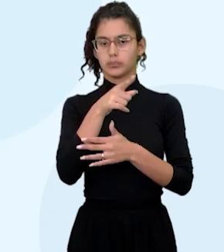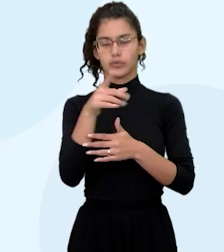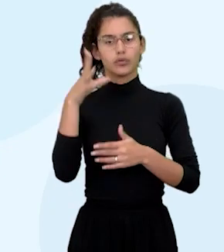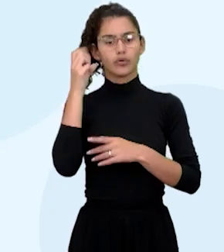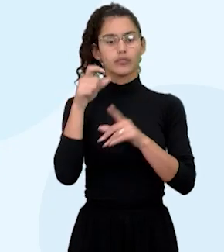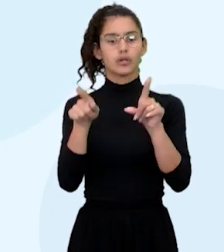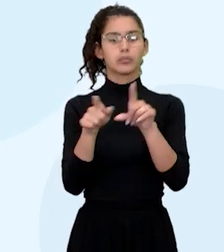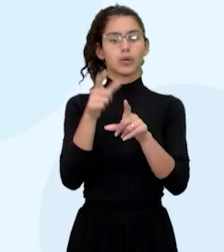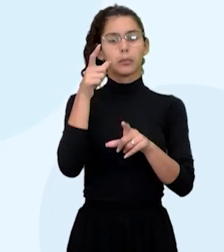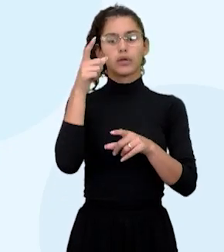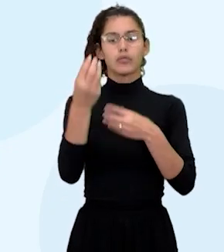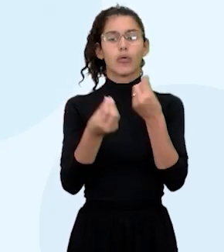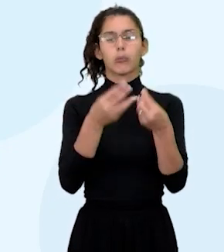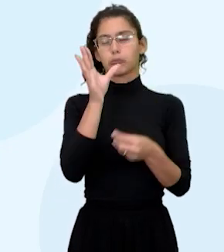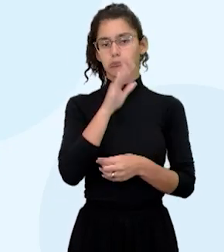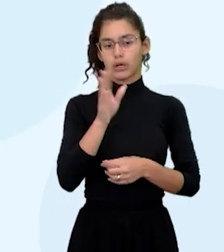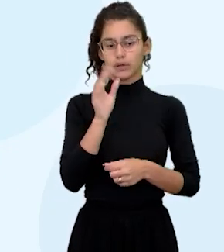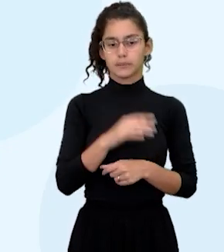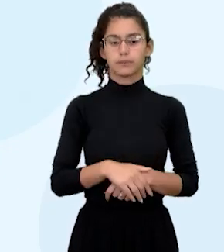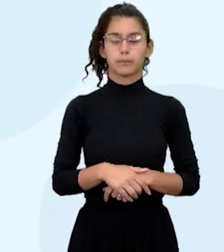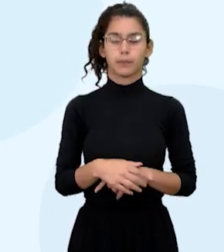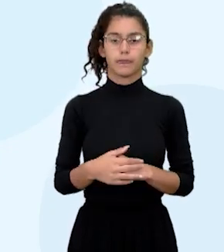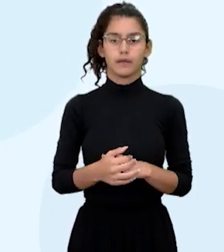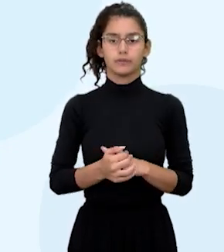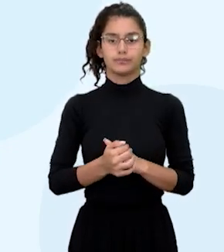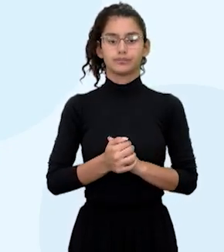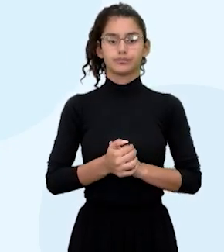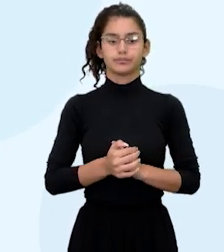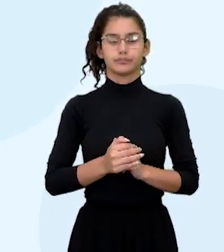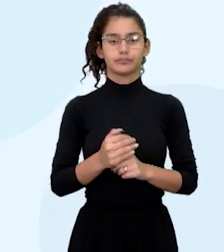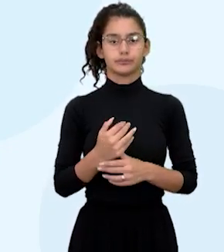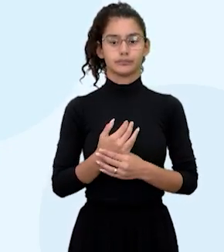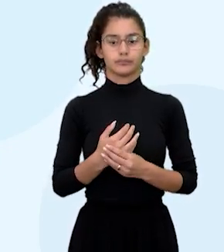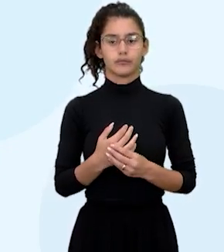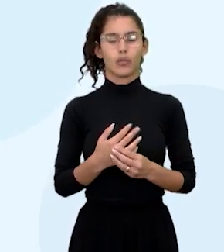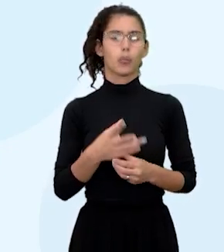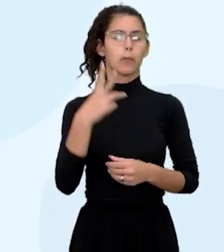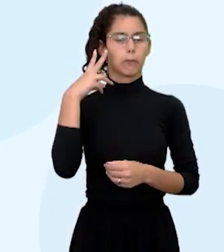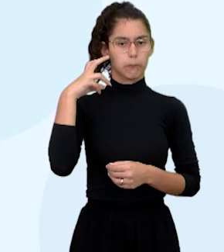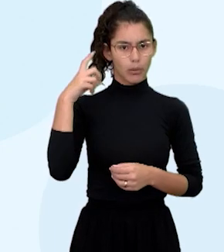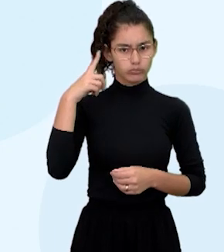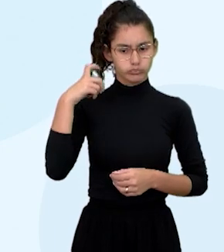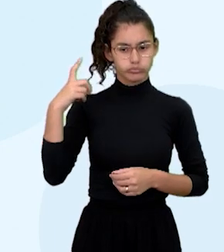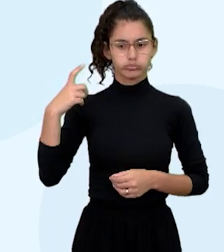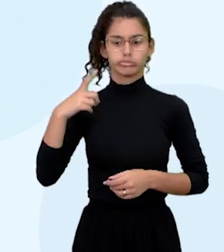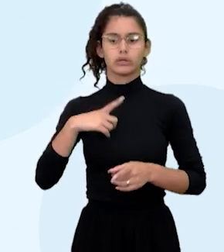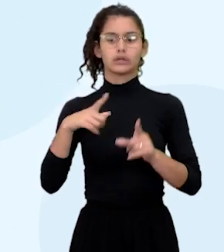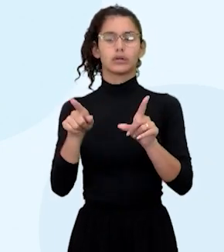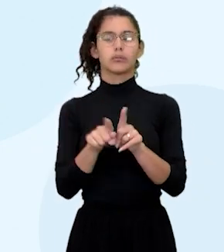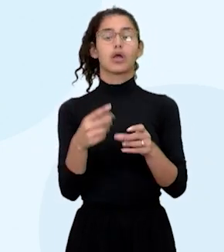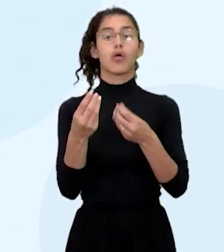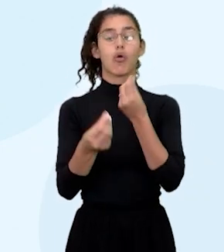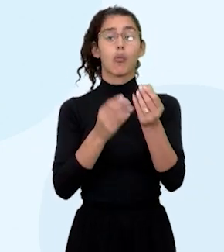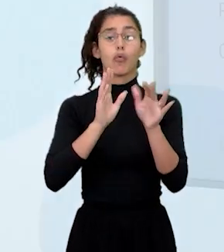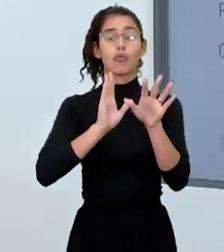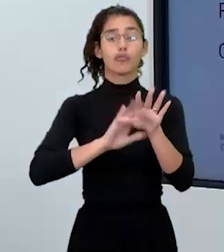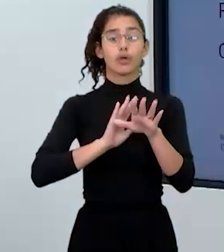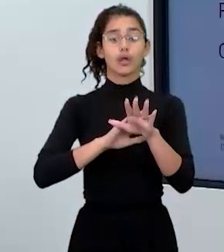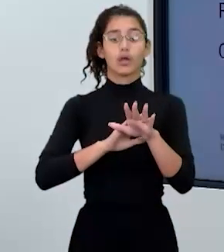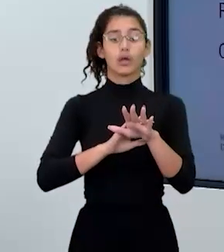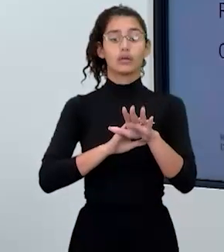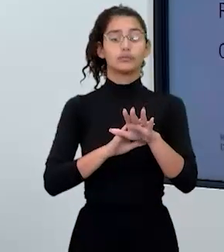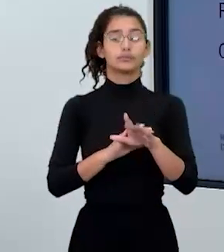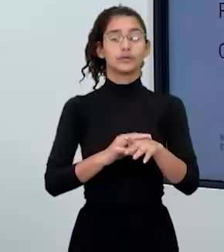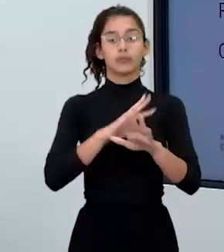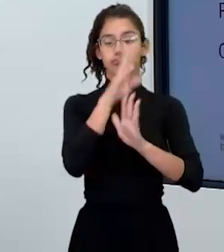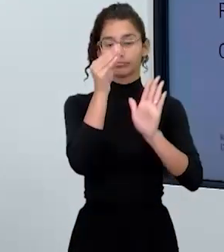ouvirem e observarem, como eu disse. Tanto ali o sonoro dele, quanto como é que fica aí na página que